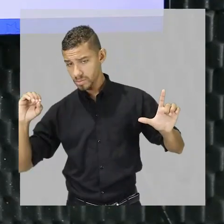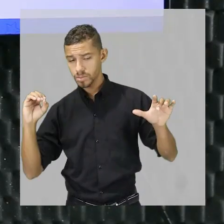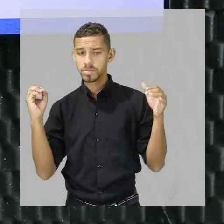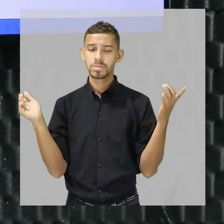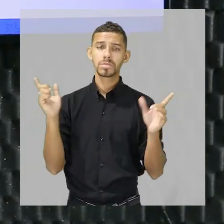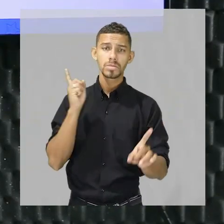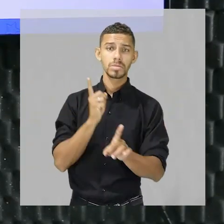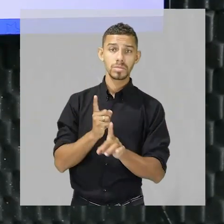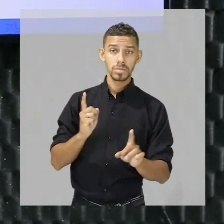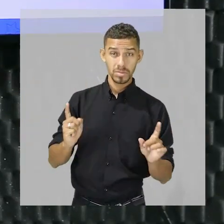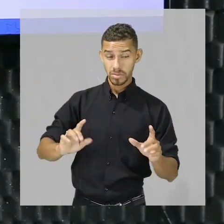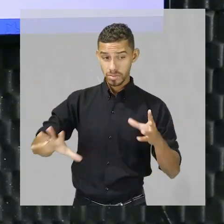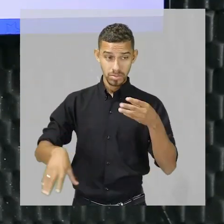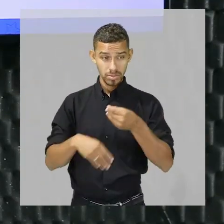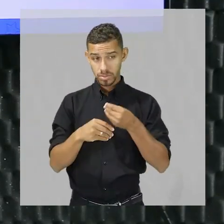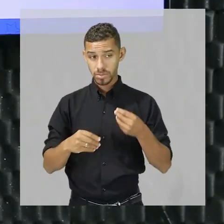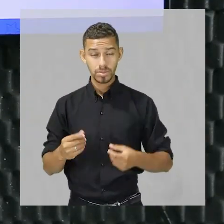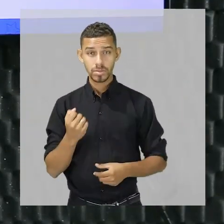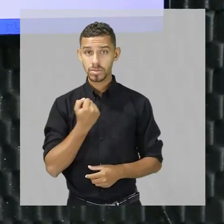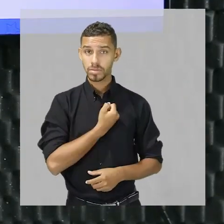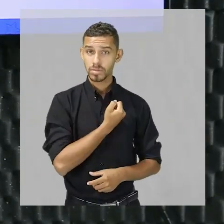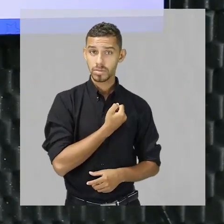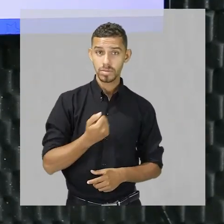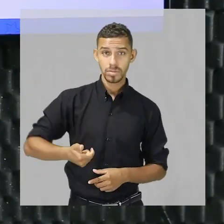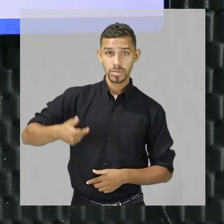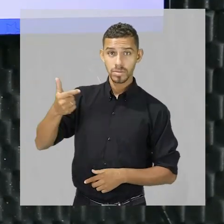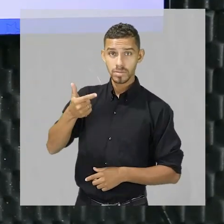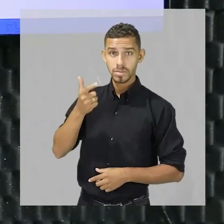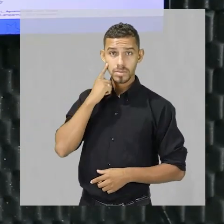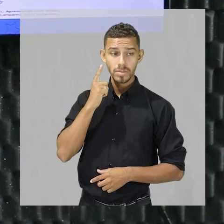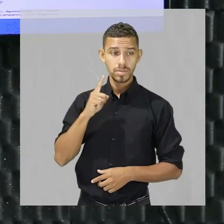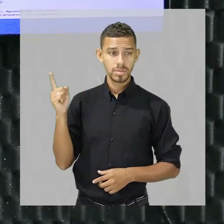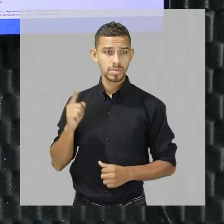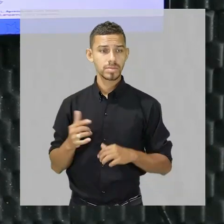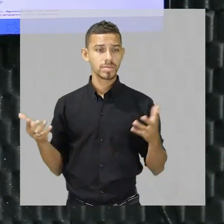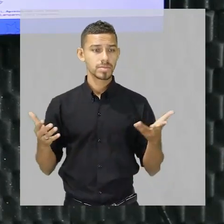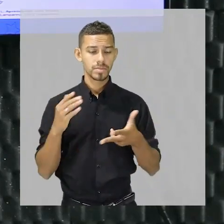abordou bastante coisa. Bora evoluir, bora responder mais questões aqui importantes.